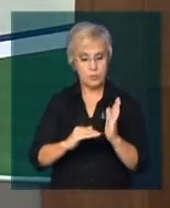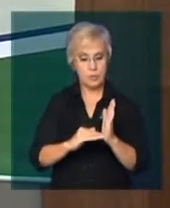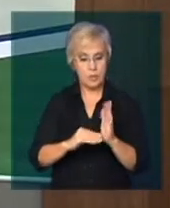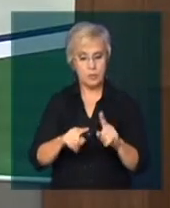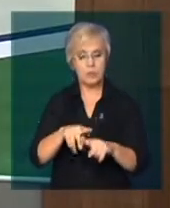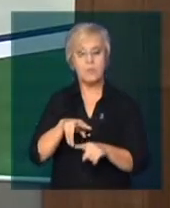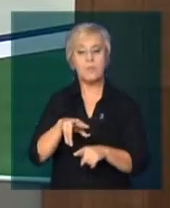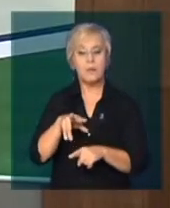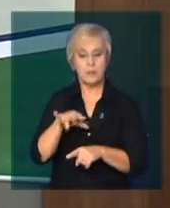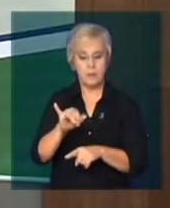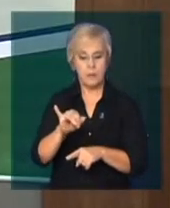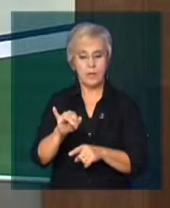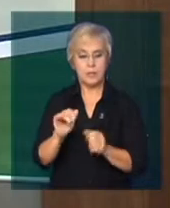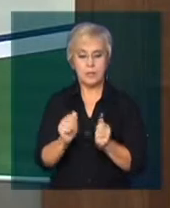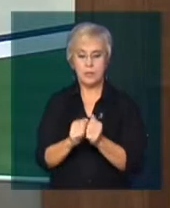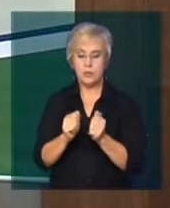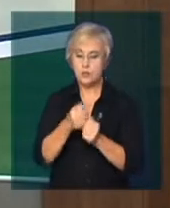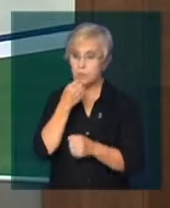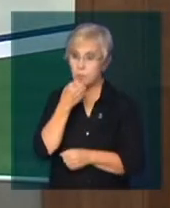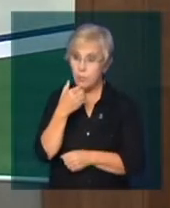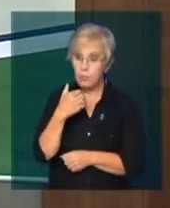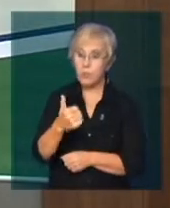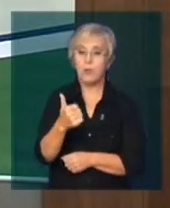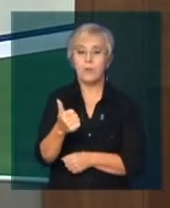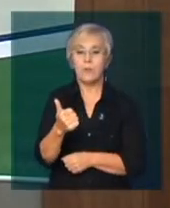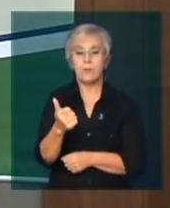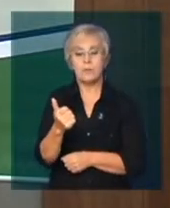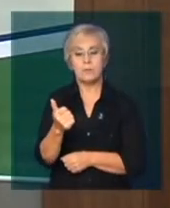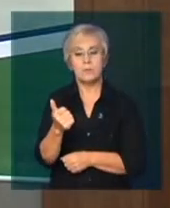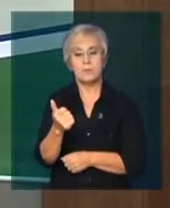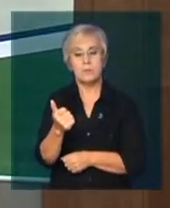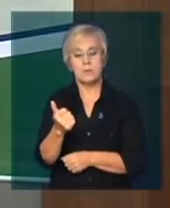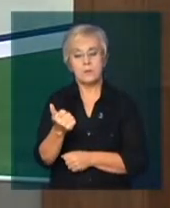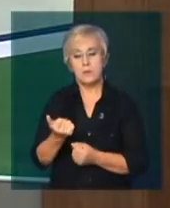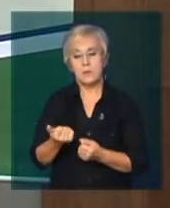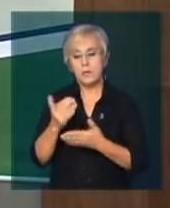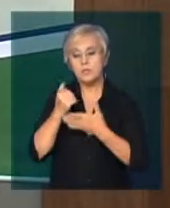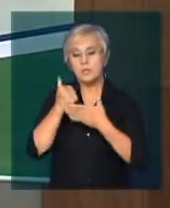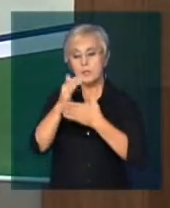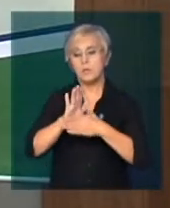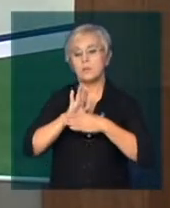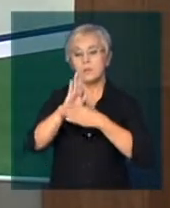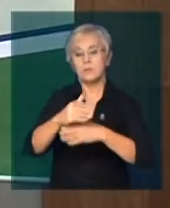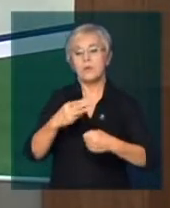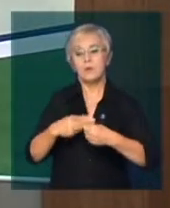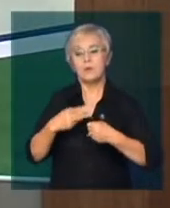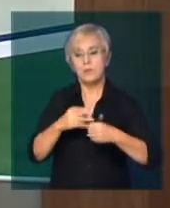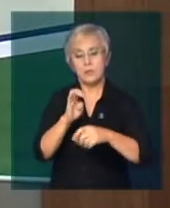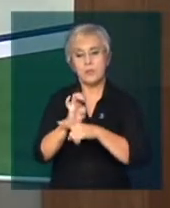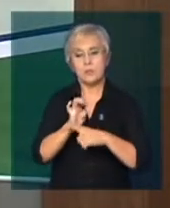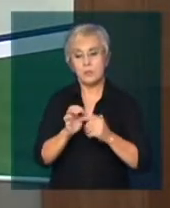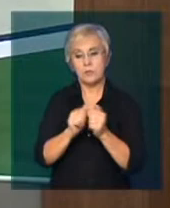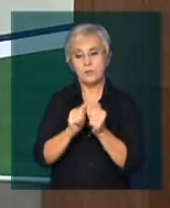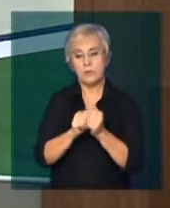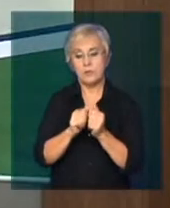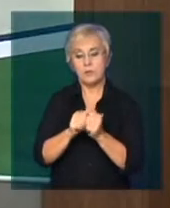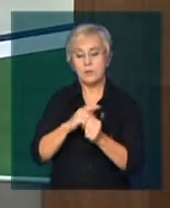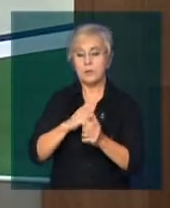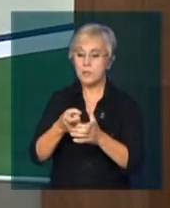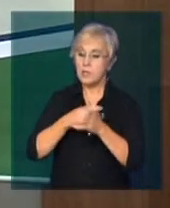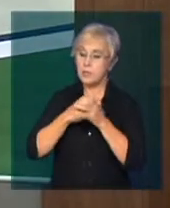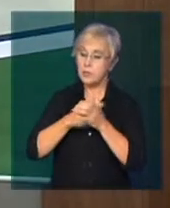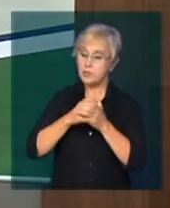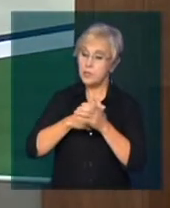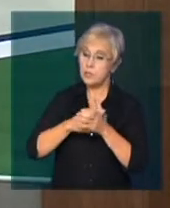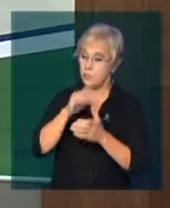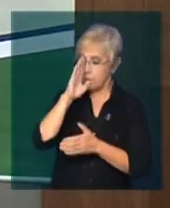trará um impacto bastante positivo aos estados e aos municípios, tanto no principal da dívida, quanto